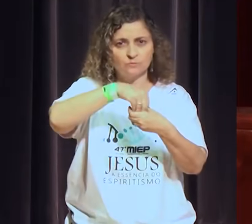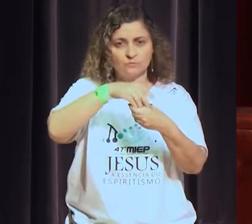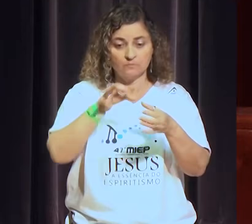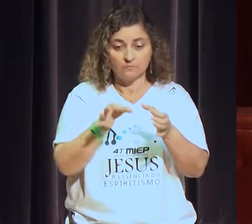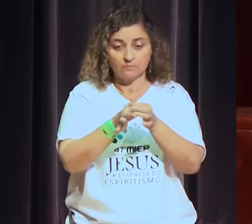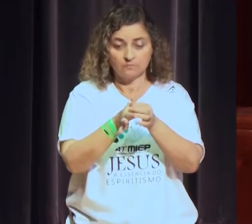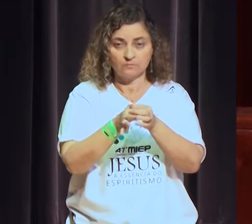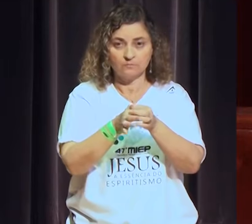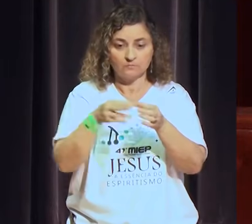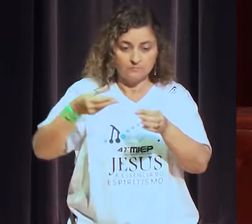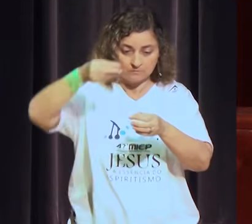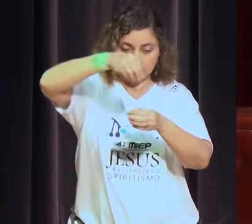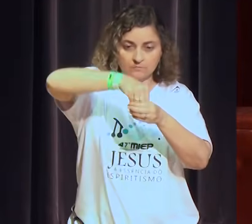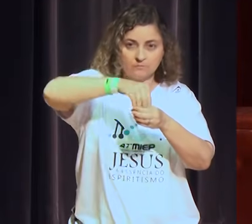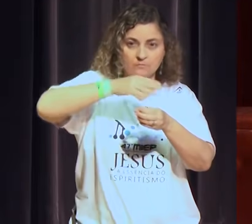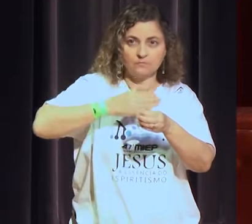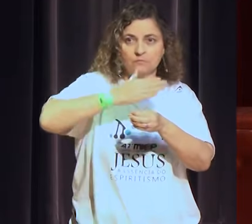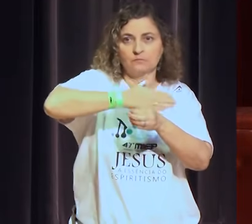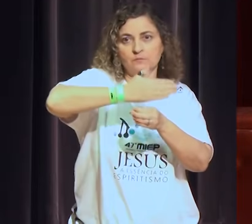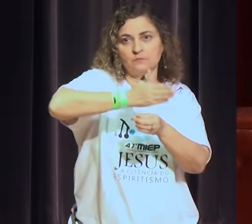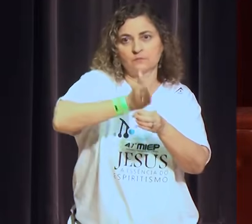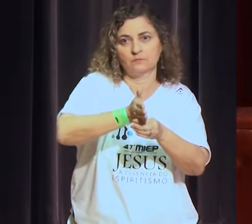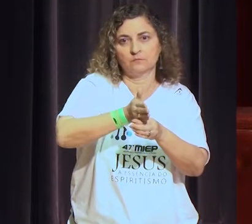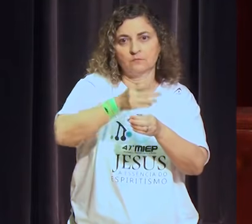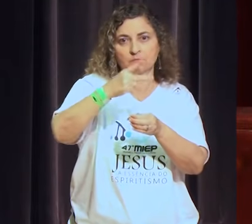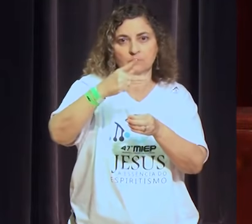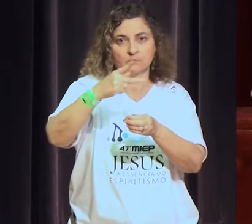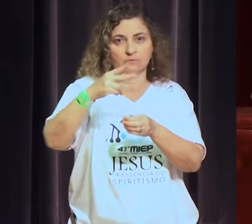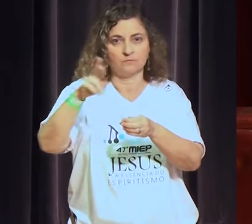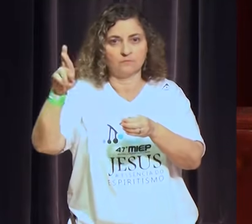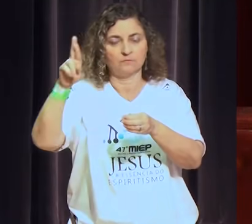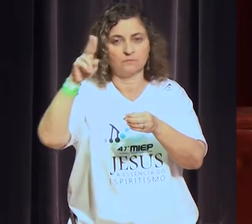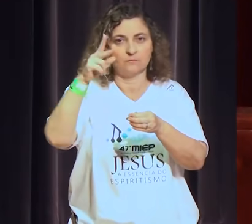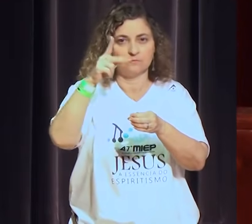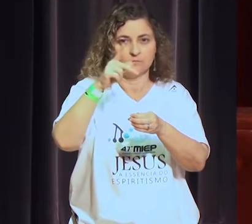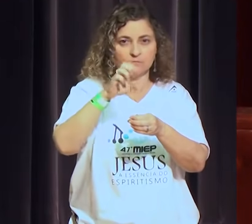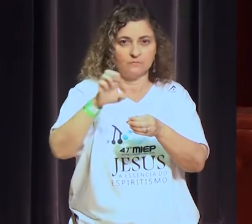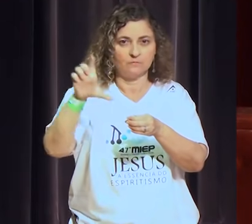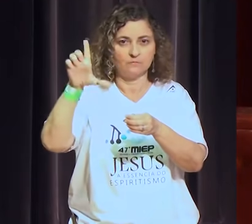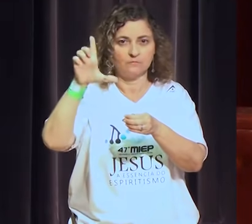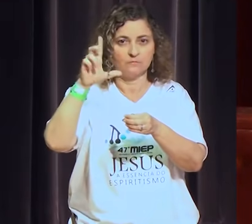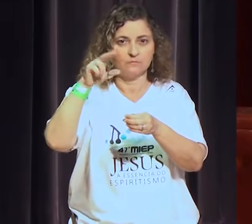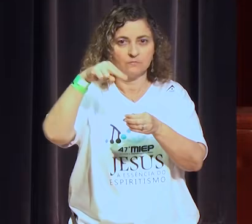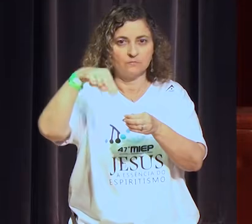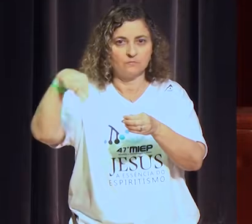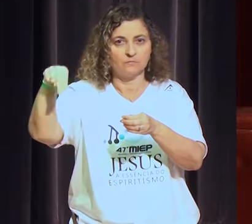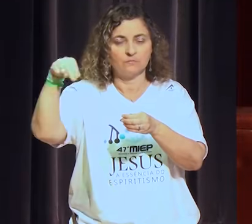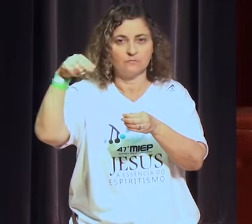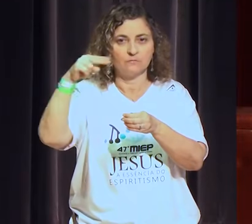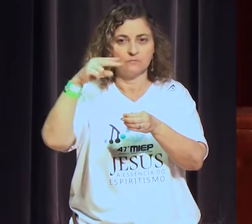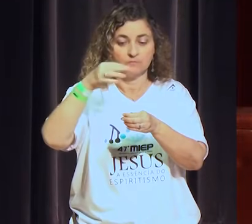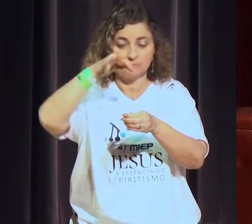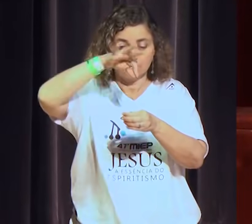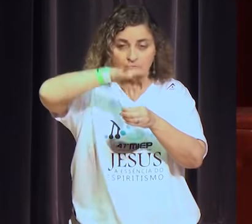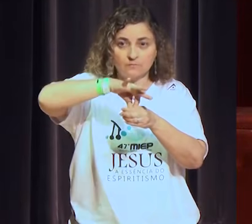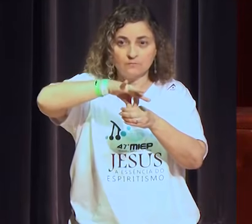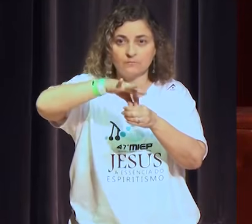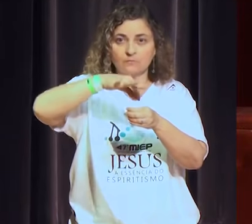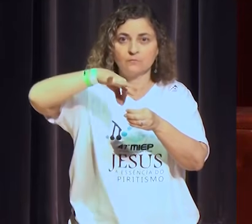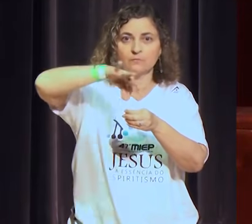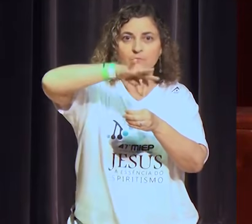próton, aí já complicou, né? Aqui o Enem já fica difícil. Próton, nêutron, núcleo,